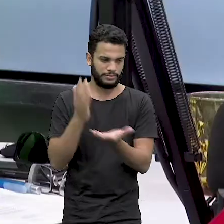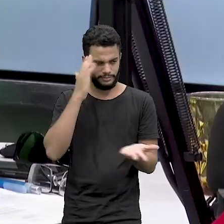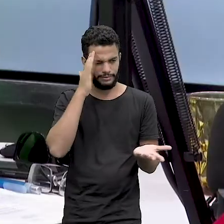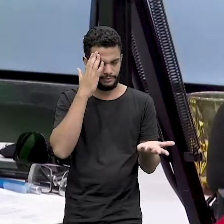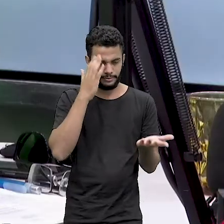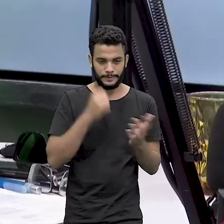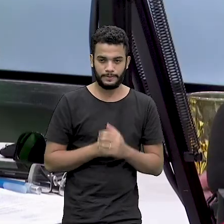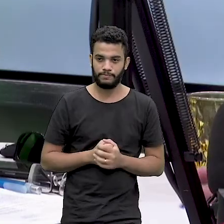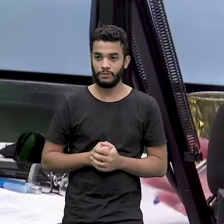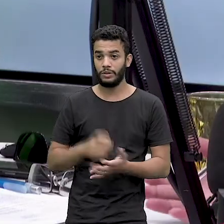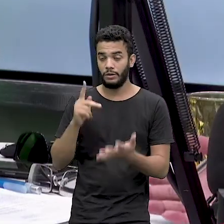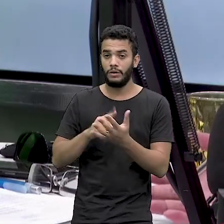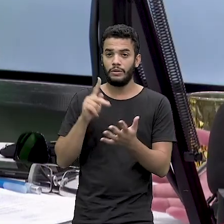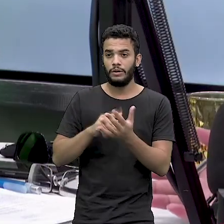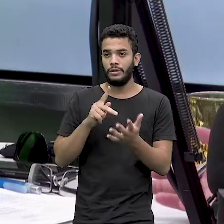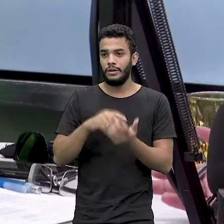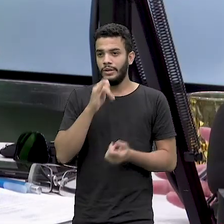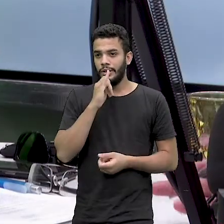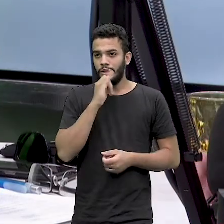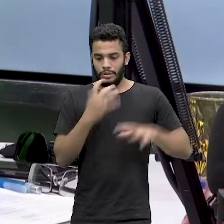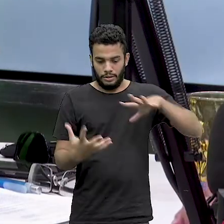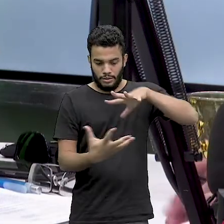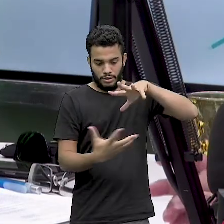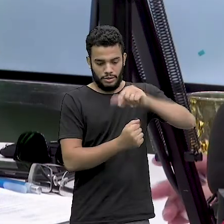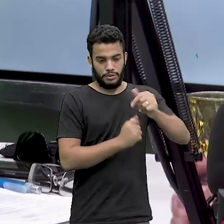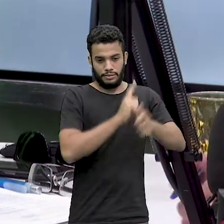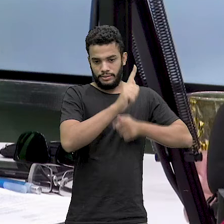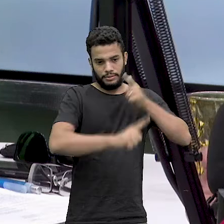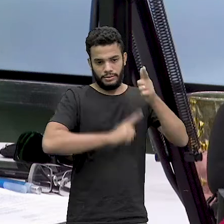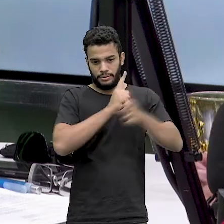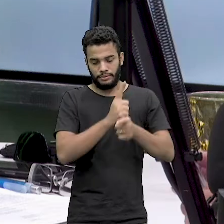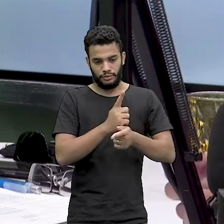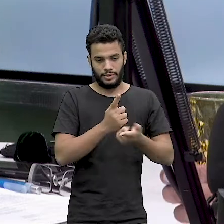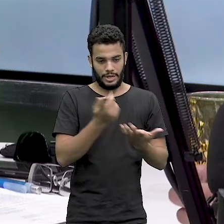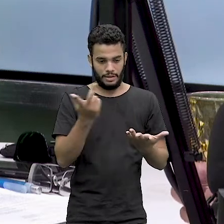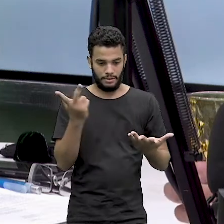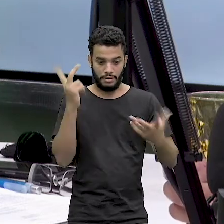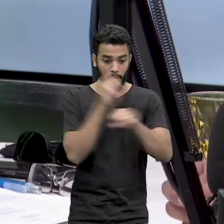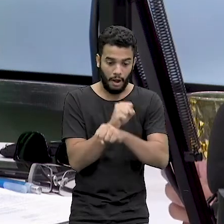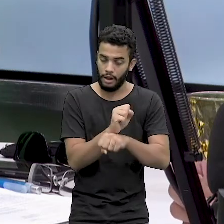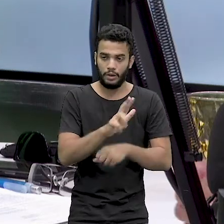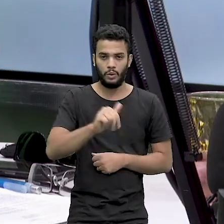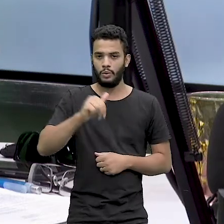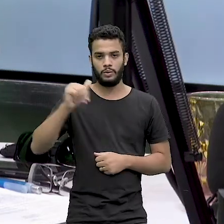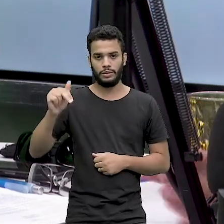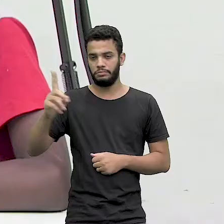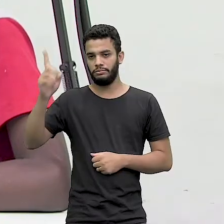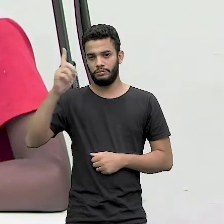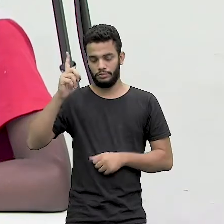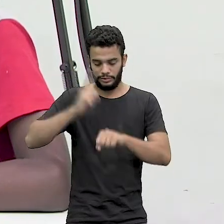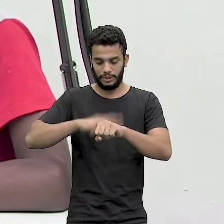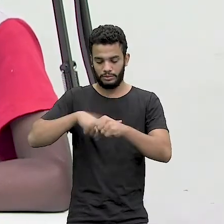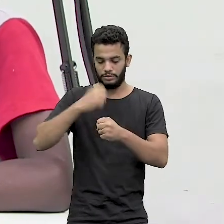viver com esse mundo, né? Porque a globalização ninguém vai parar. Eu sou contra a globalização, não adianta ser contra. Ela vai ser um processo que vai continuar. Então, E a gente depende,